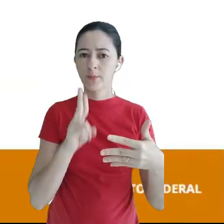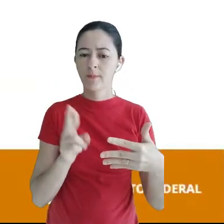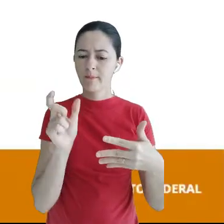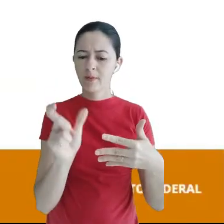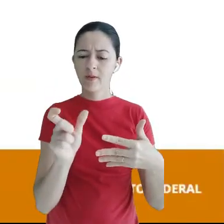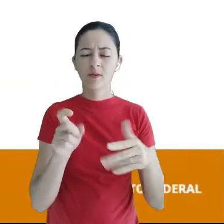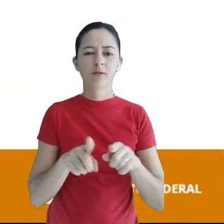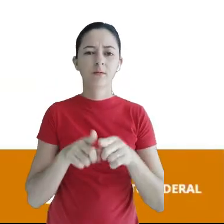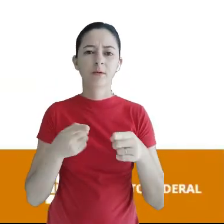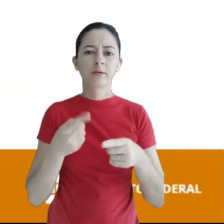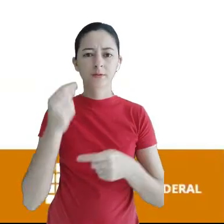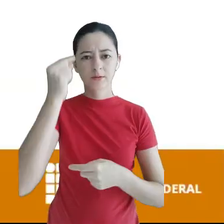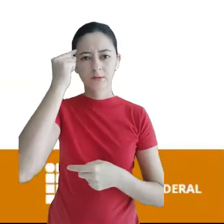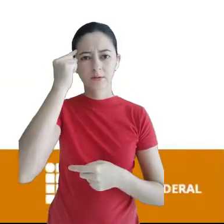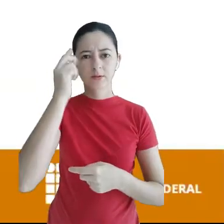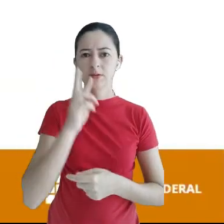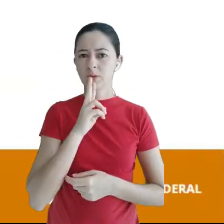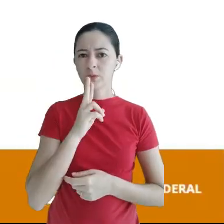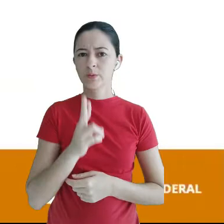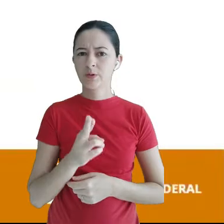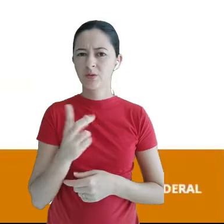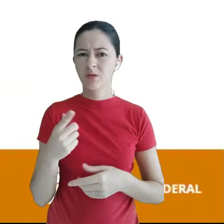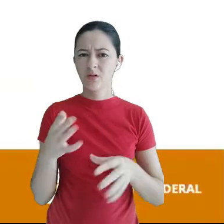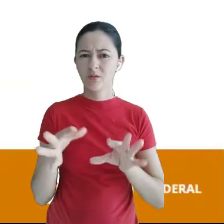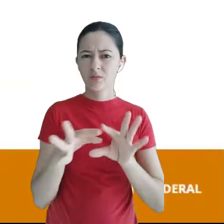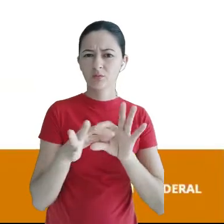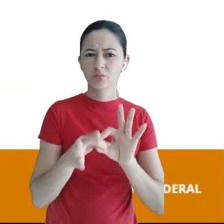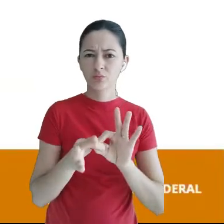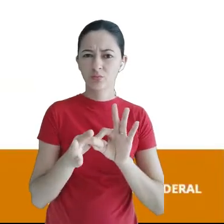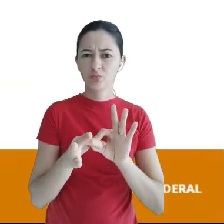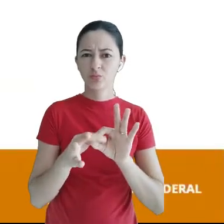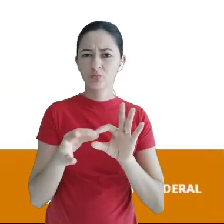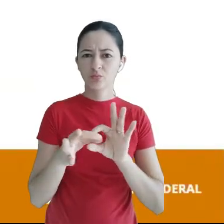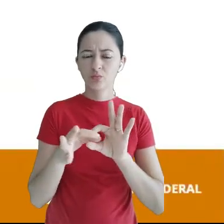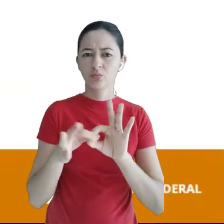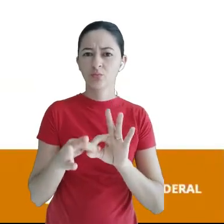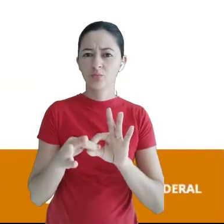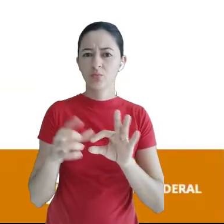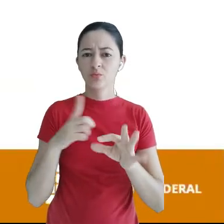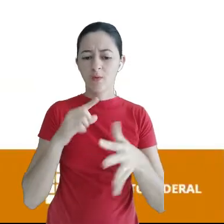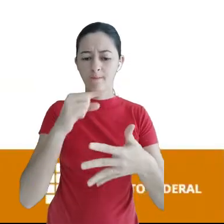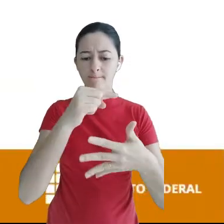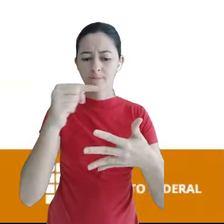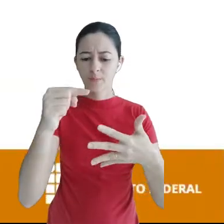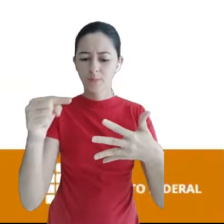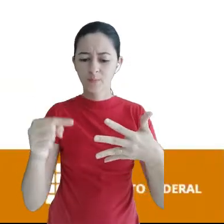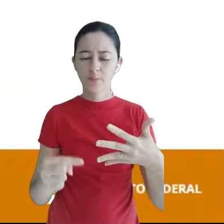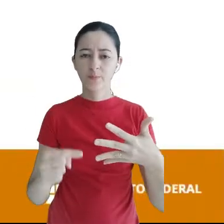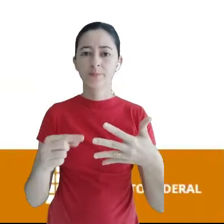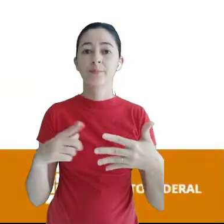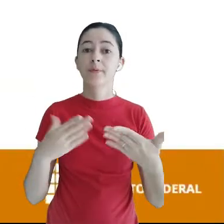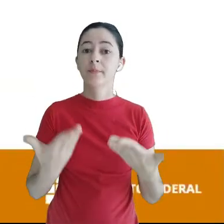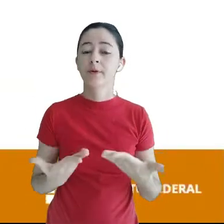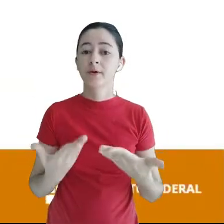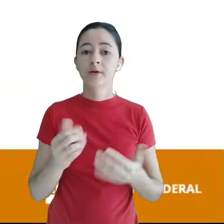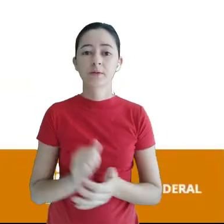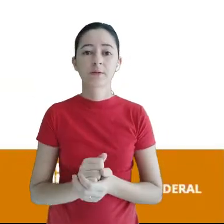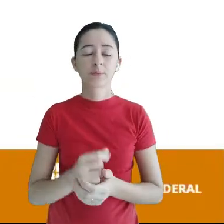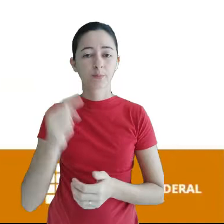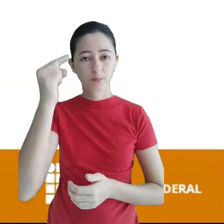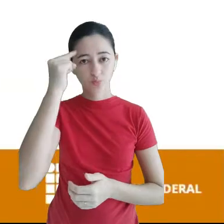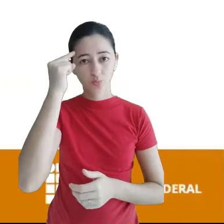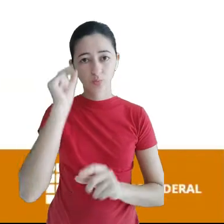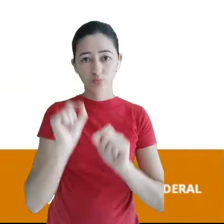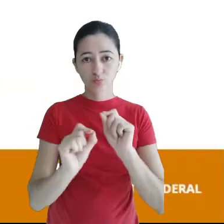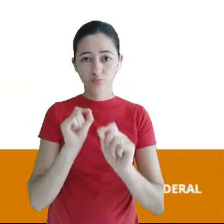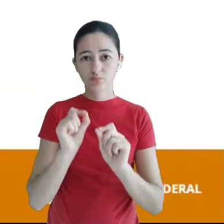Aí, tu pensa, pô, professor, mas resultado não é um atributo? Por que você colocou isso como uma entidade? Aqui, a gente tem que se fazer a pergunta seguinte.